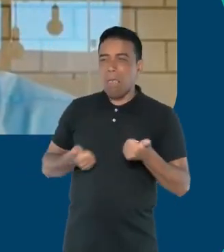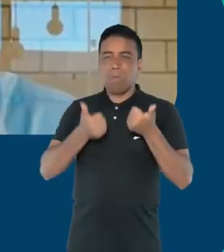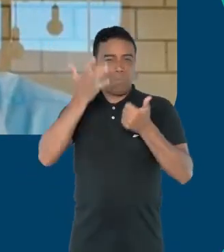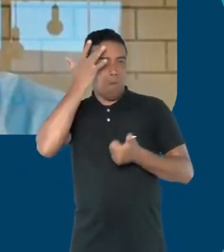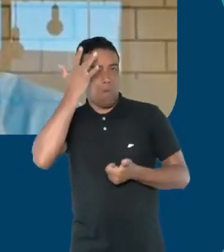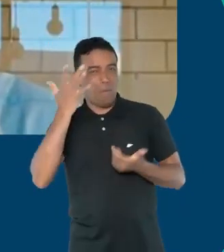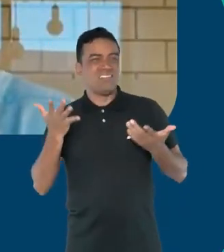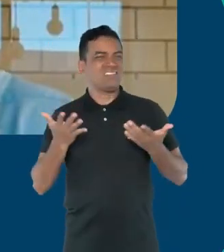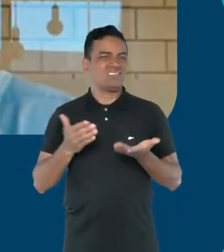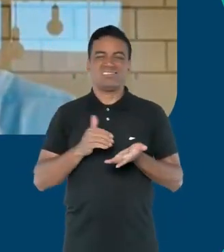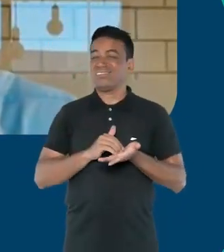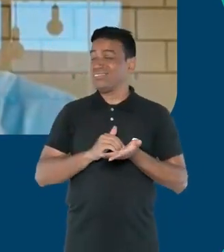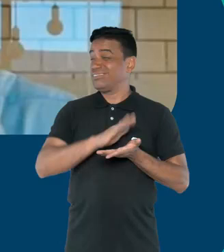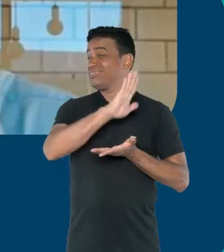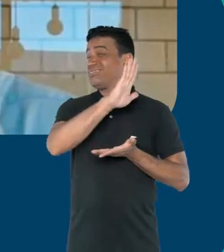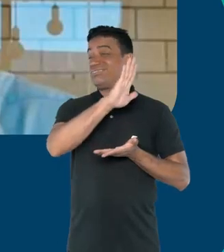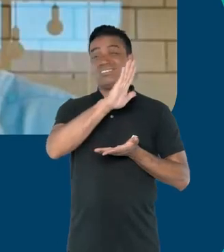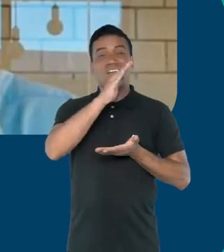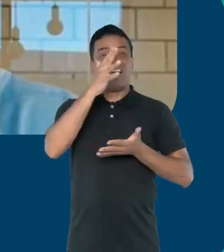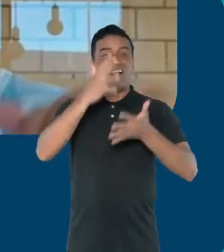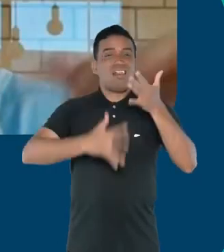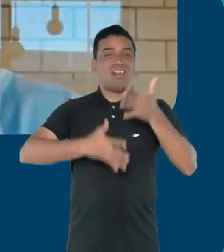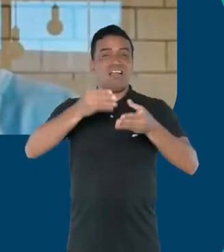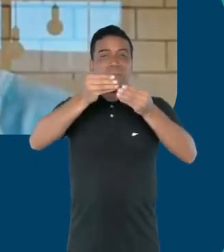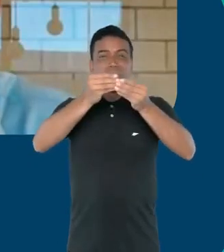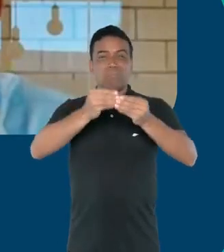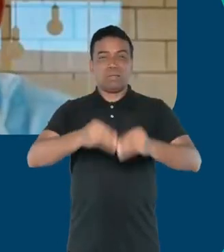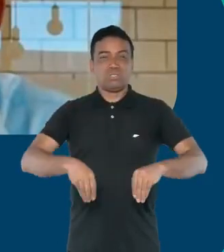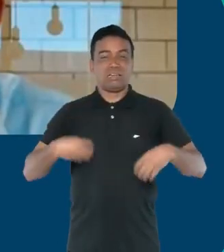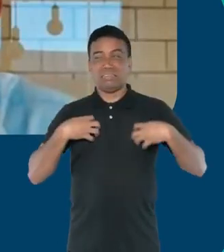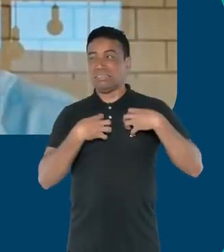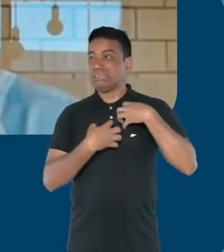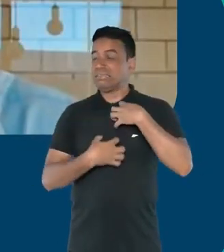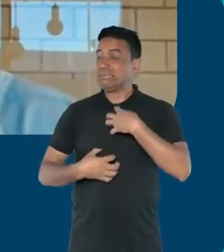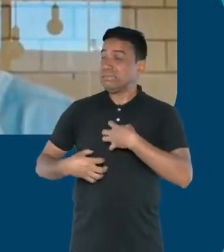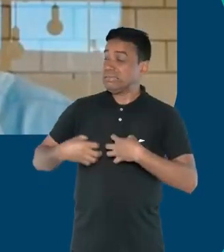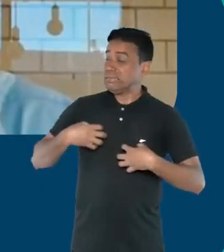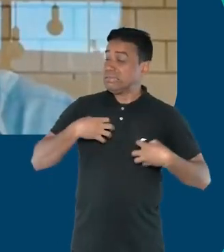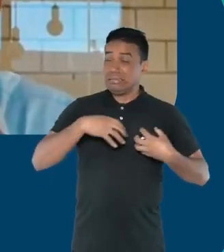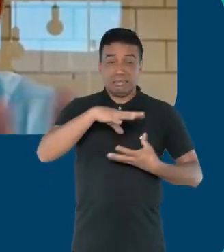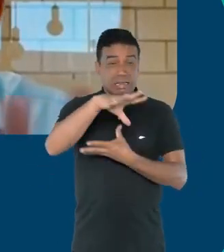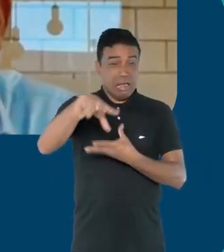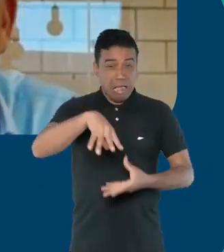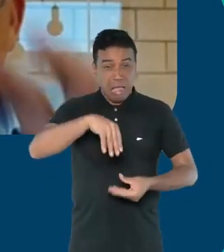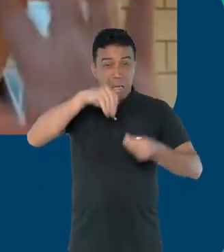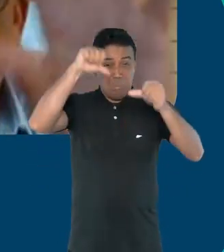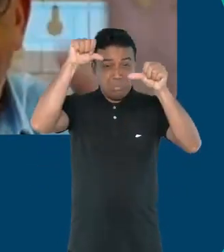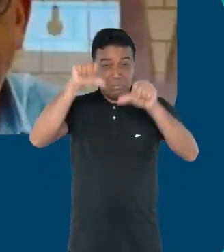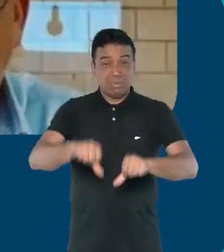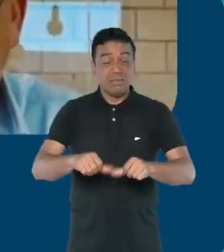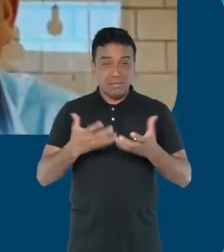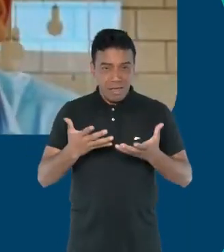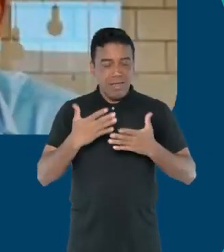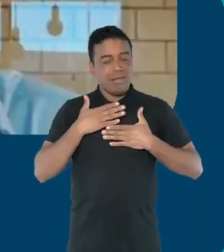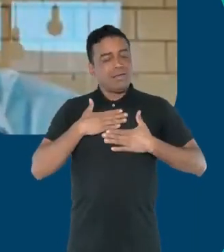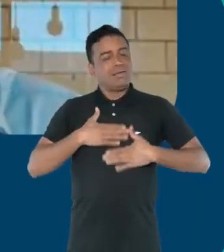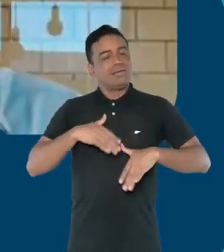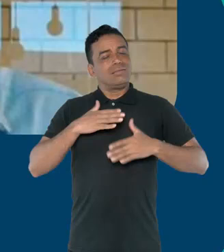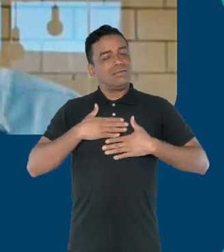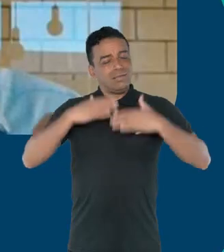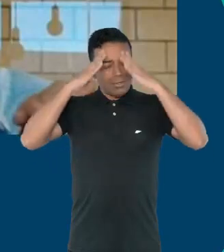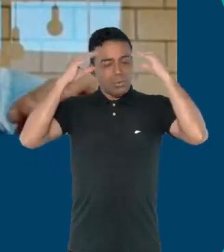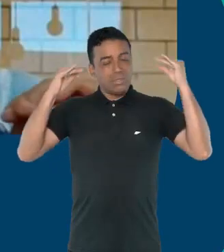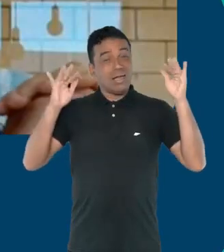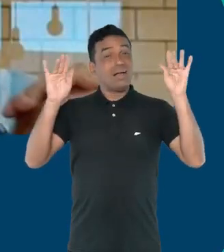cair fora dessa, porque isso só te leva à imperturbabilidade da alma, e se você quer ter sossego, paz de